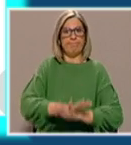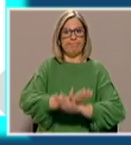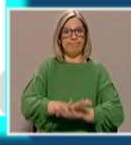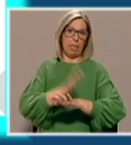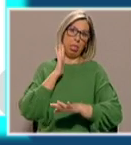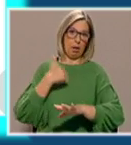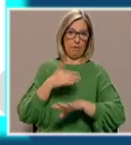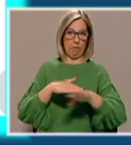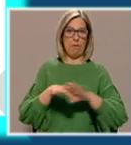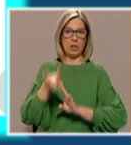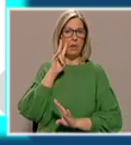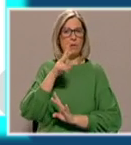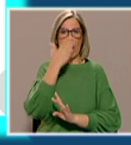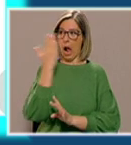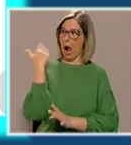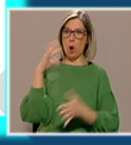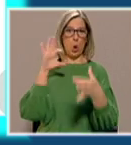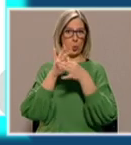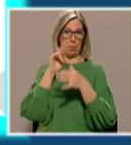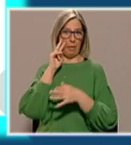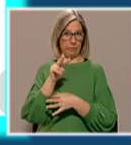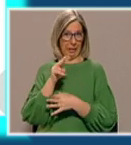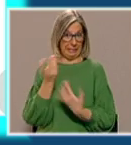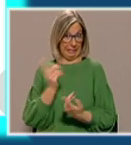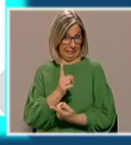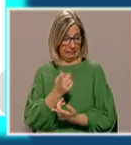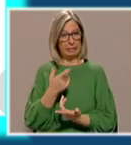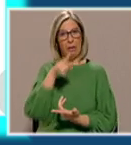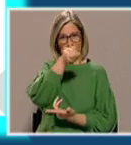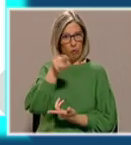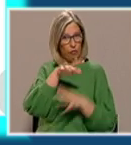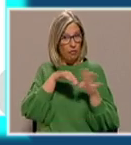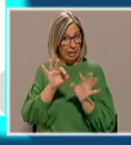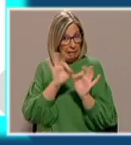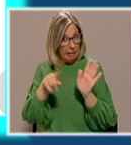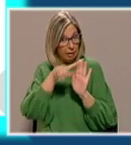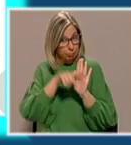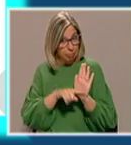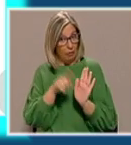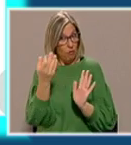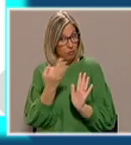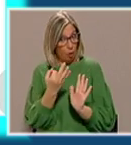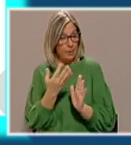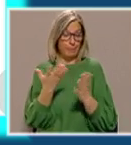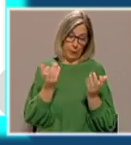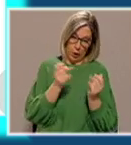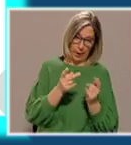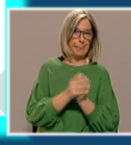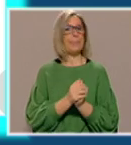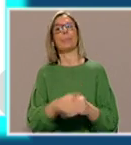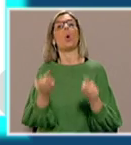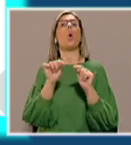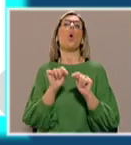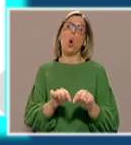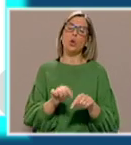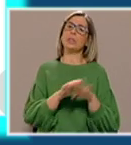passada, que são as compressões. Conseguiste resolver? Foi mais ou menos assim que fizeste? Muito bem. Então, hoje, o que é que vamos fazer